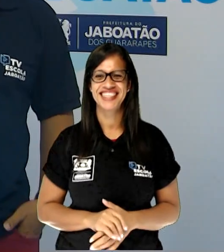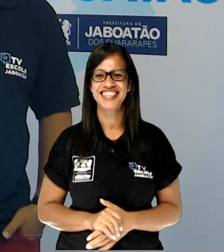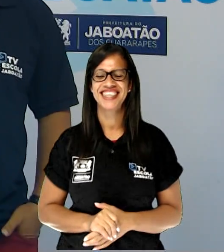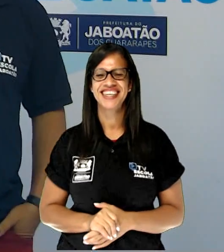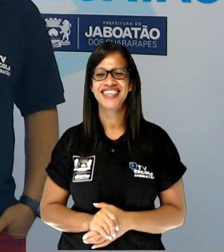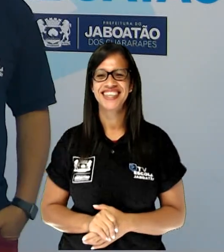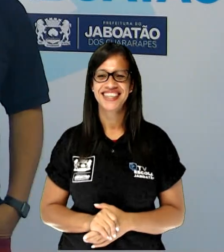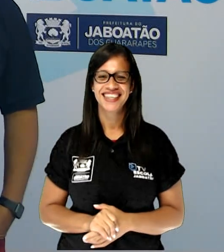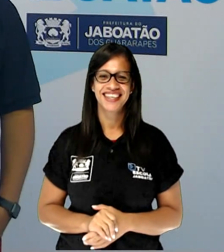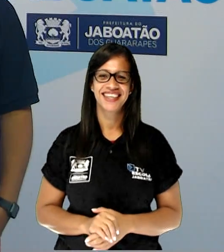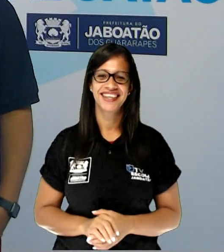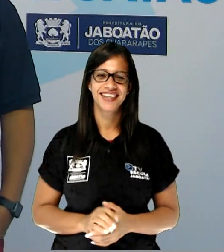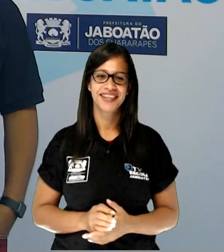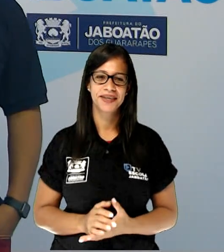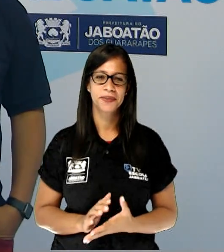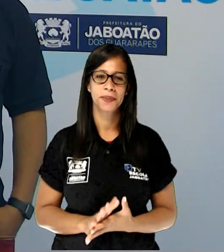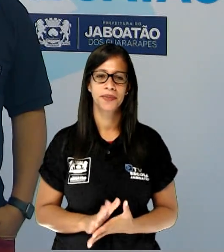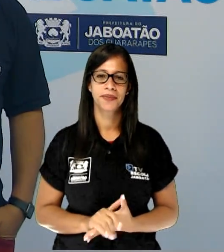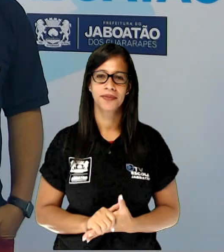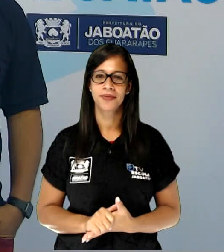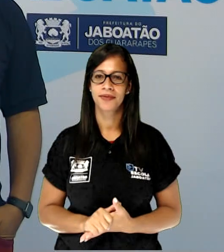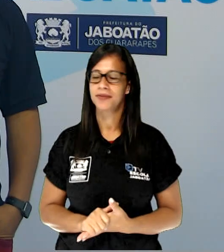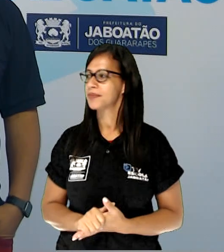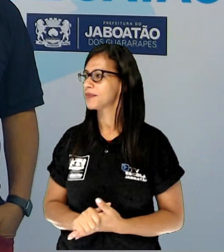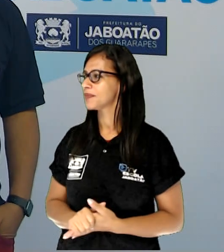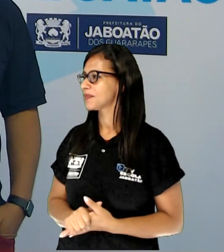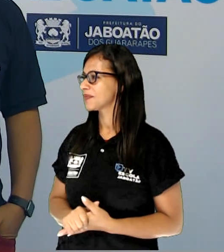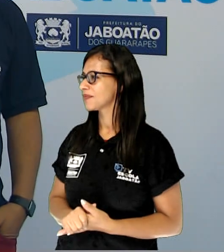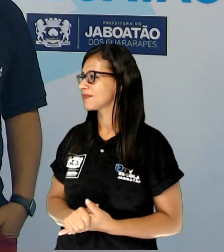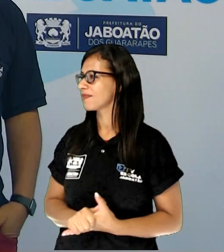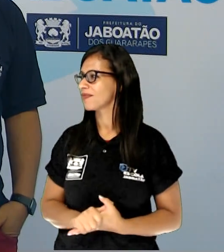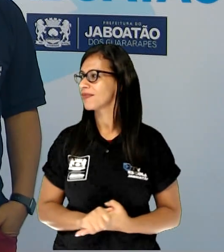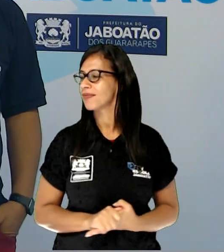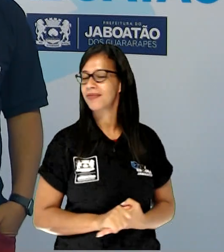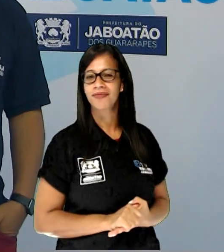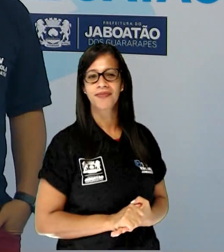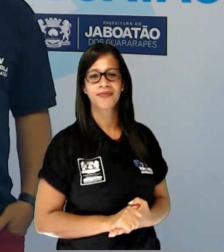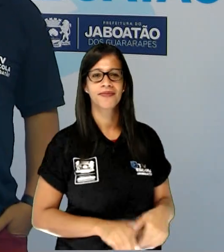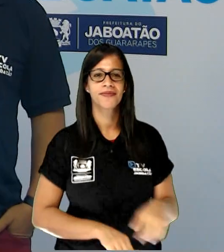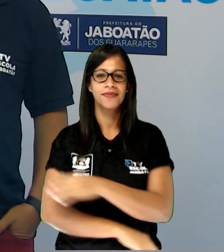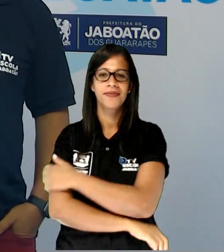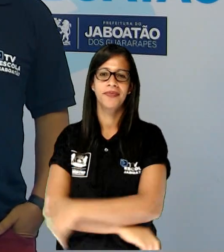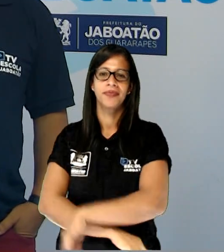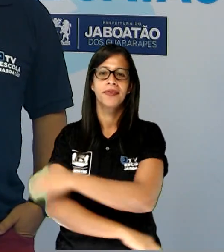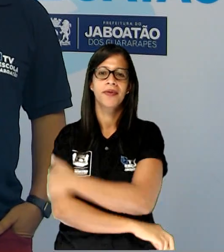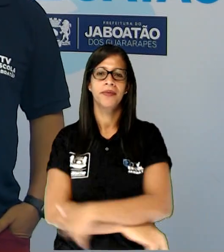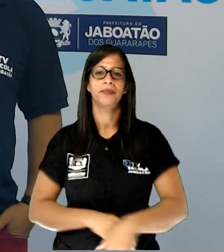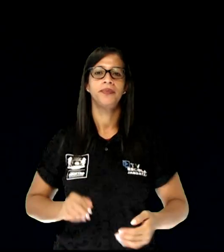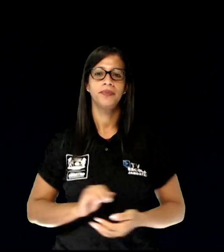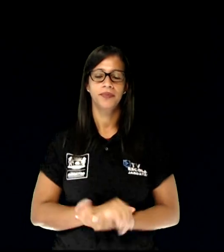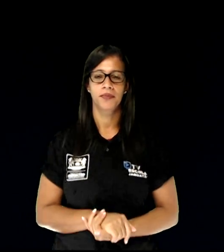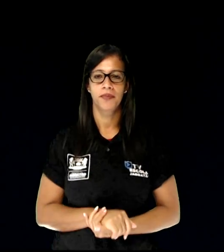beleza. Eu errei logo no começo isso aí, para passar isso aí.